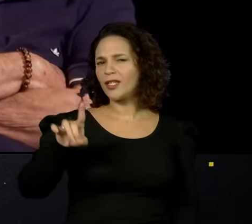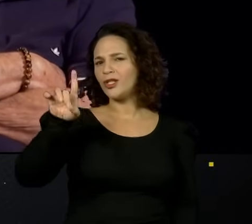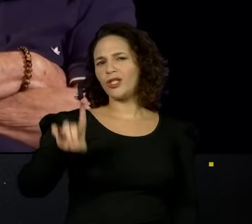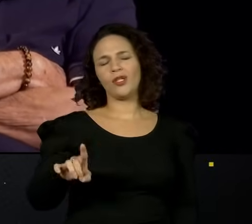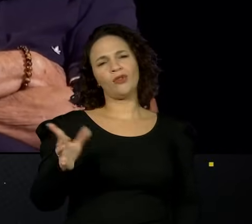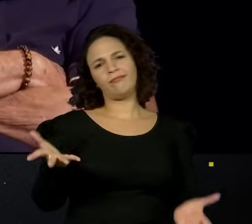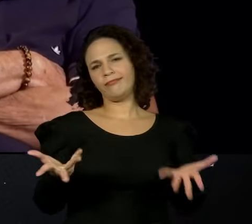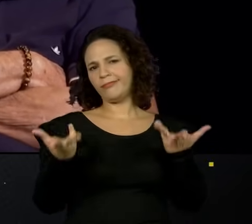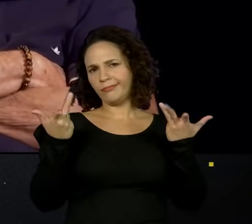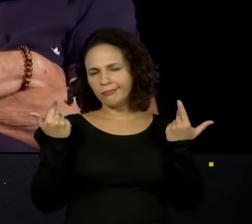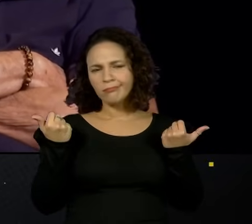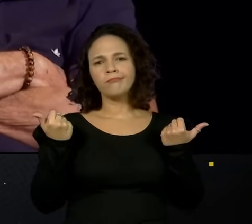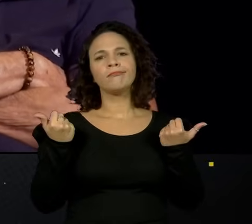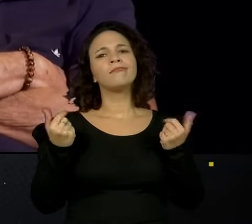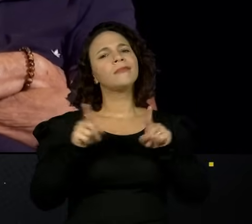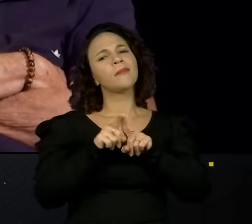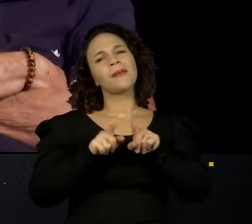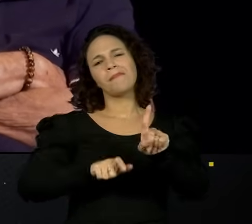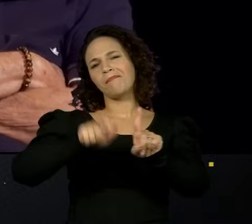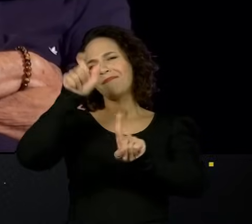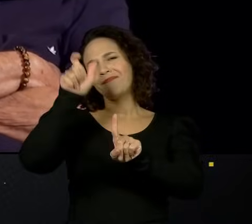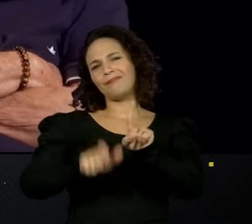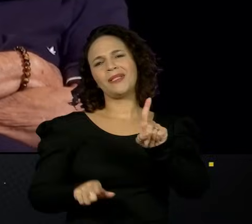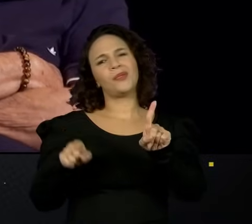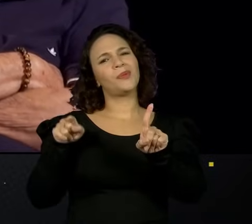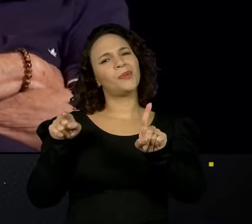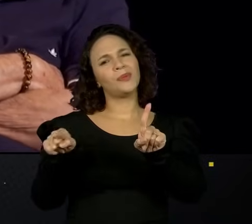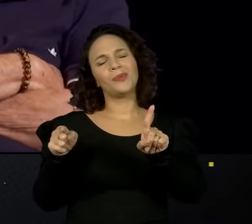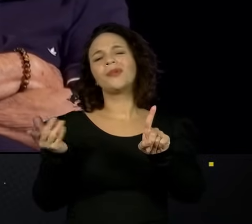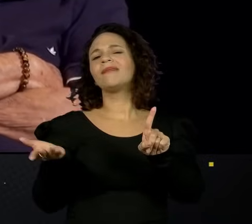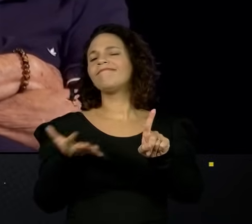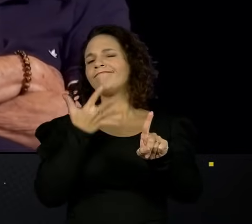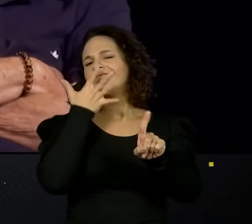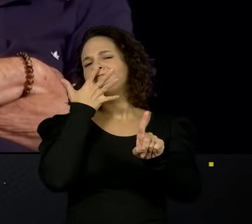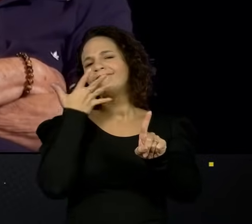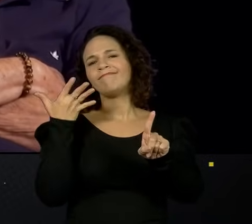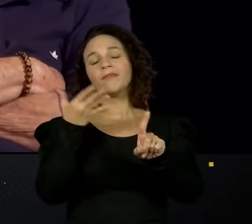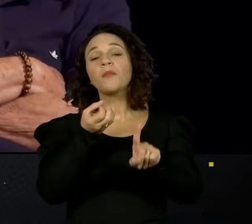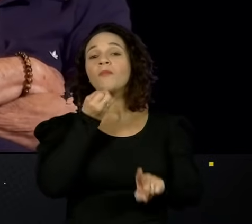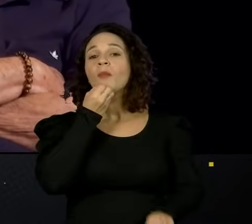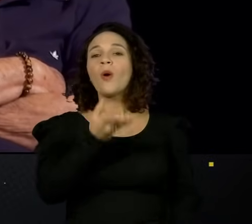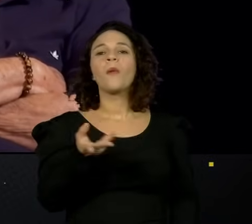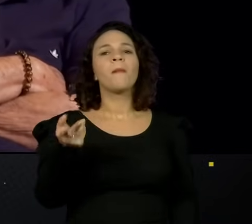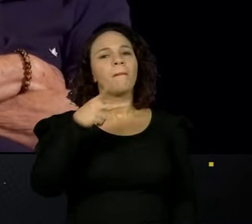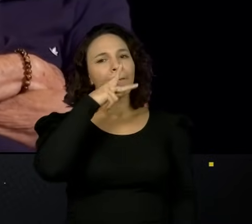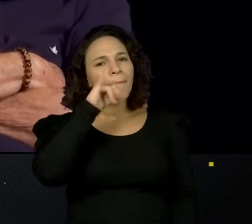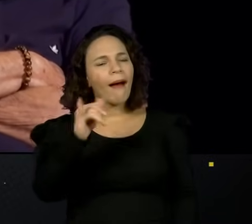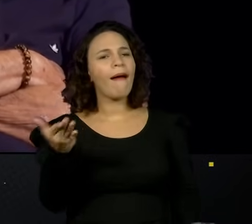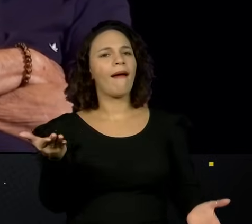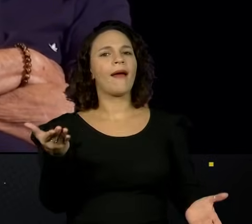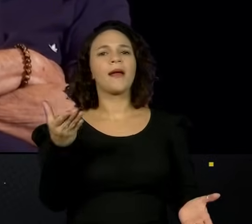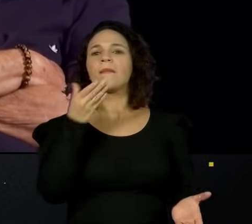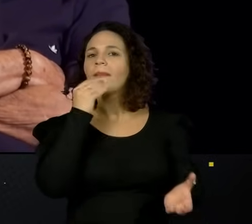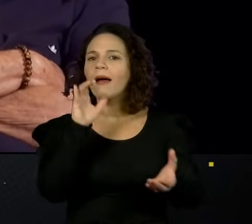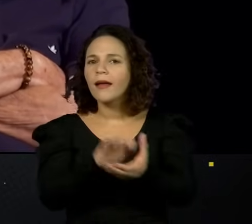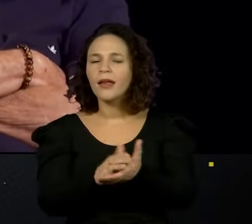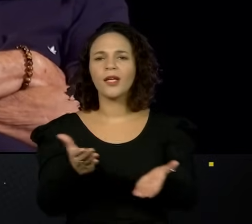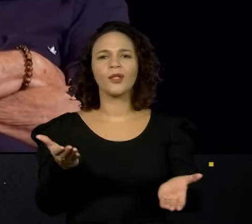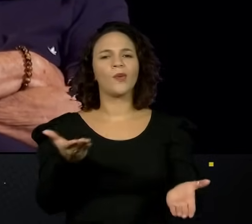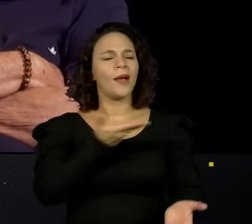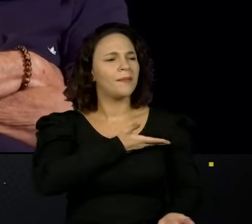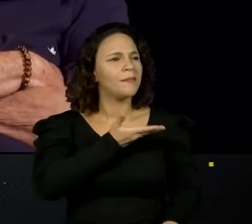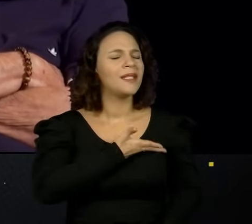diretor, é uma grande pessoa, uma pessoa formidável, bom pai, bom marido, bom amigo, bom